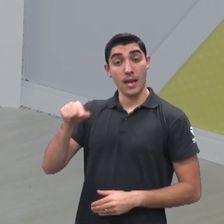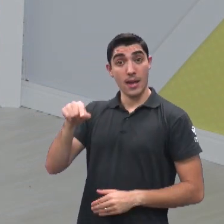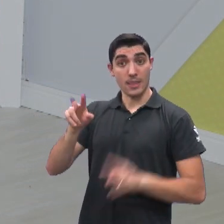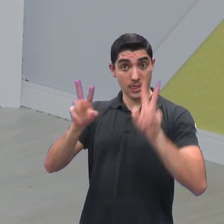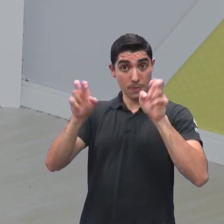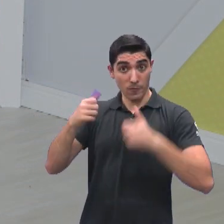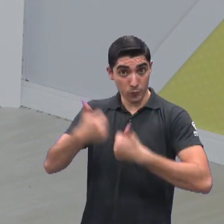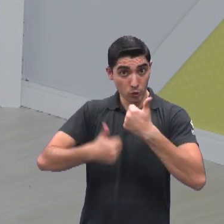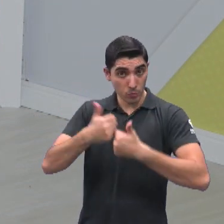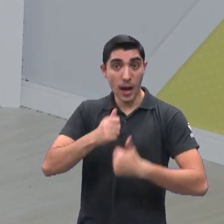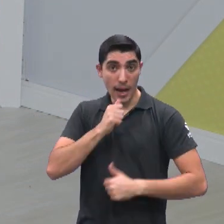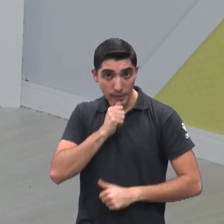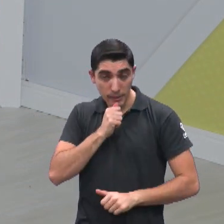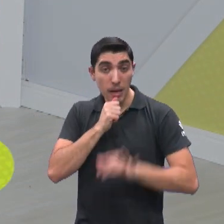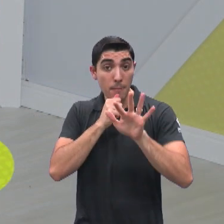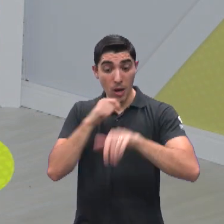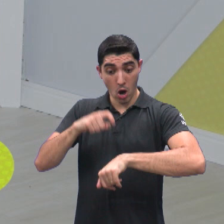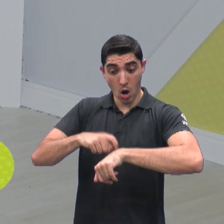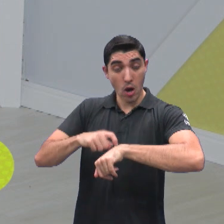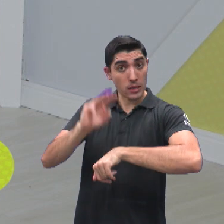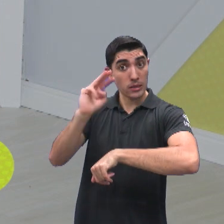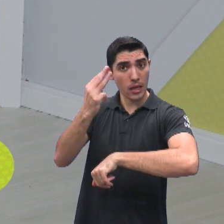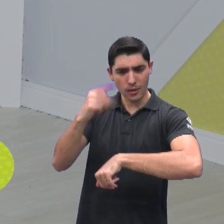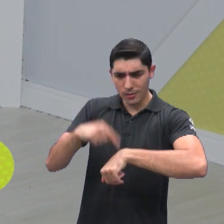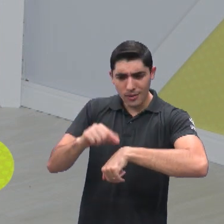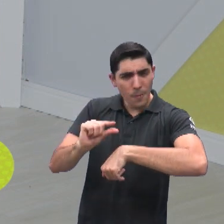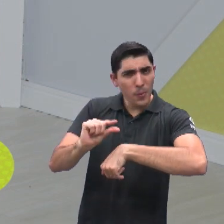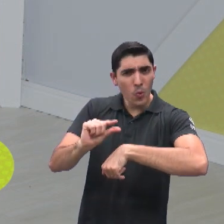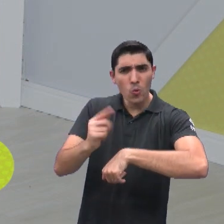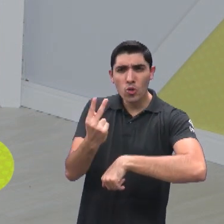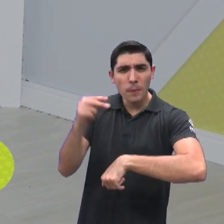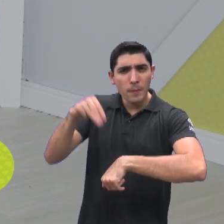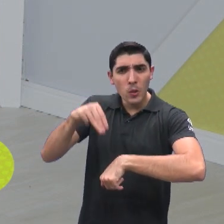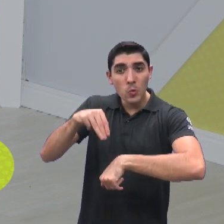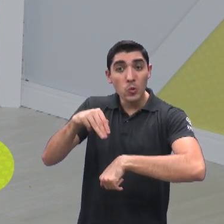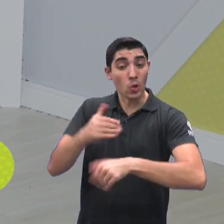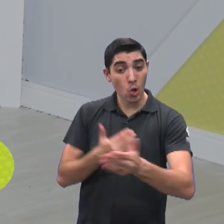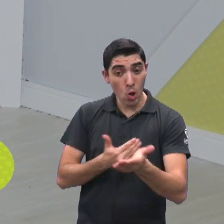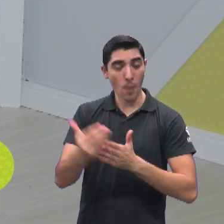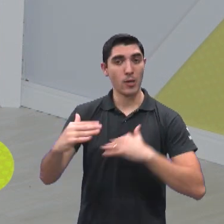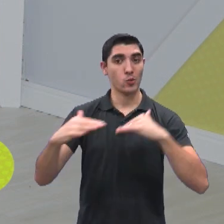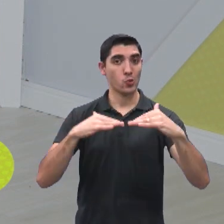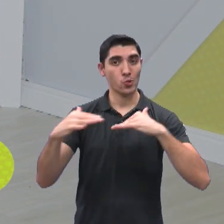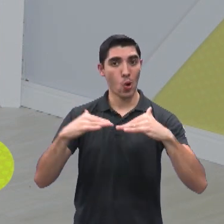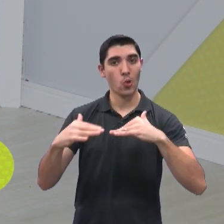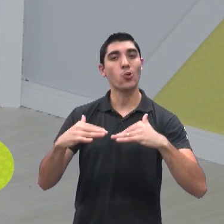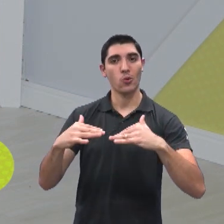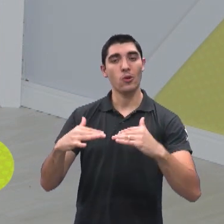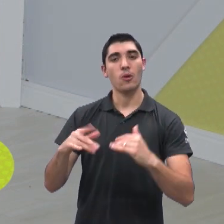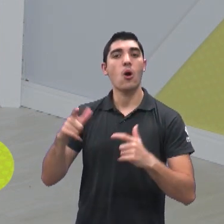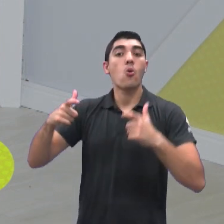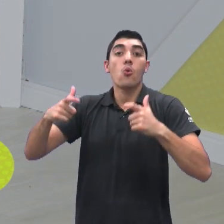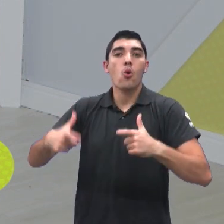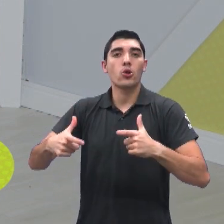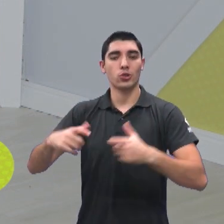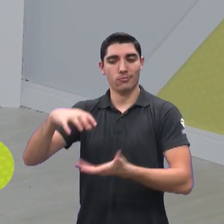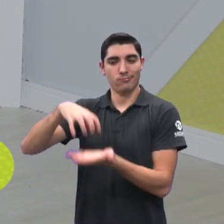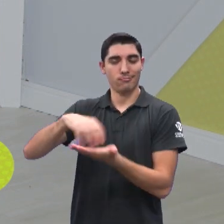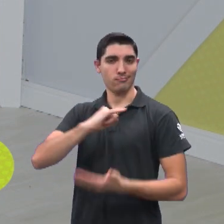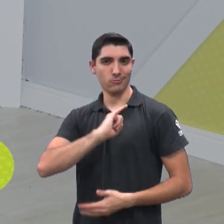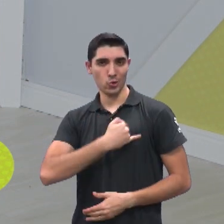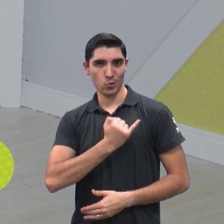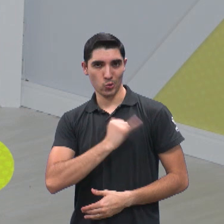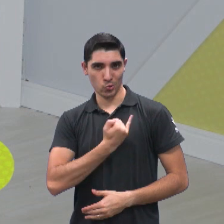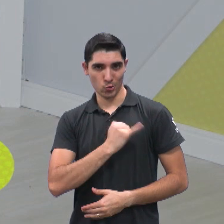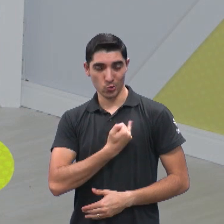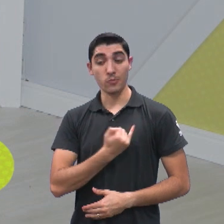olha, daqui a pouquinho, às 15h, daqui a pouquinho mesmo, daqui 2 minutinhos, a bola rola no campo do João do Pulo pro São José Futebol Feminino. Ele